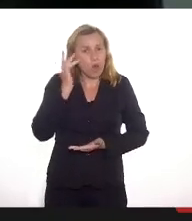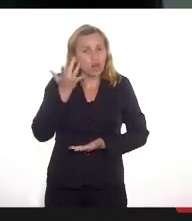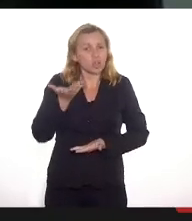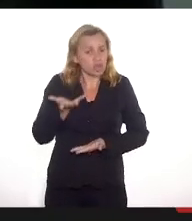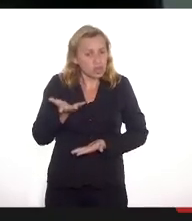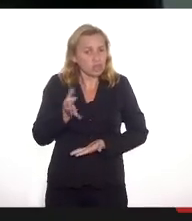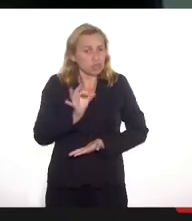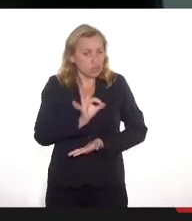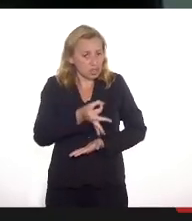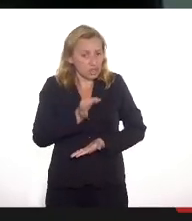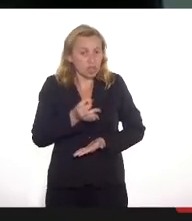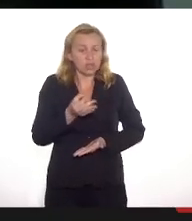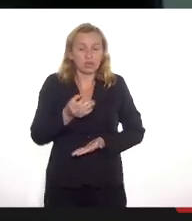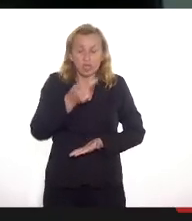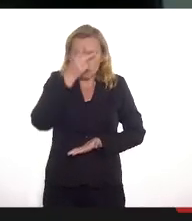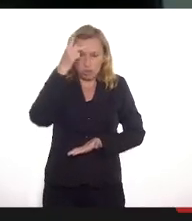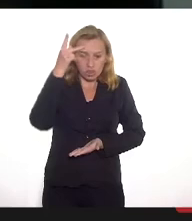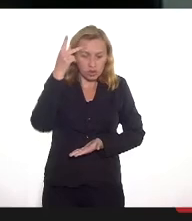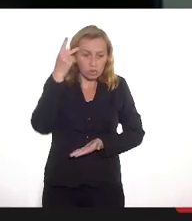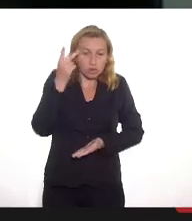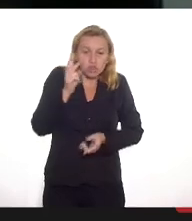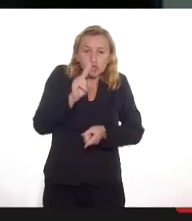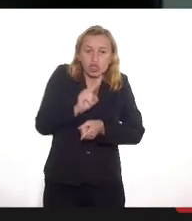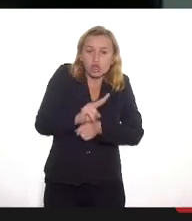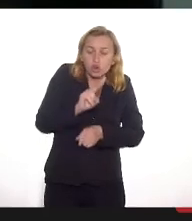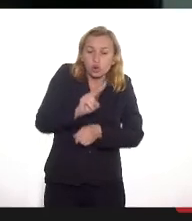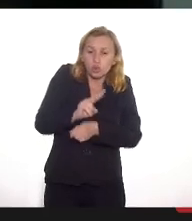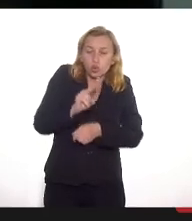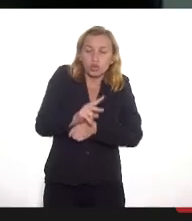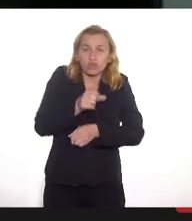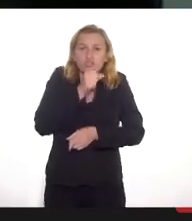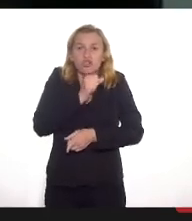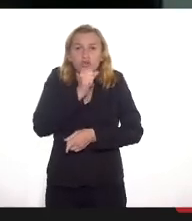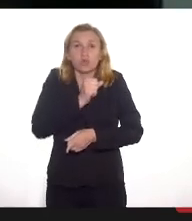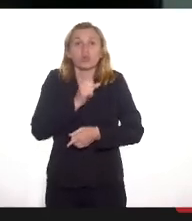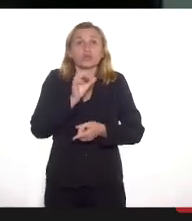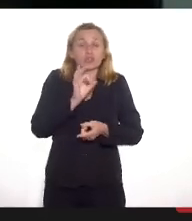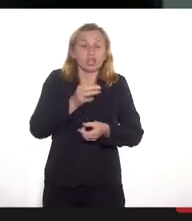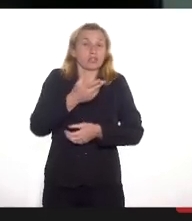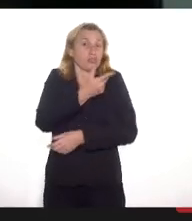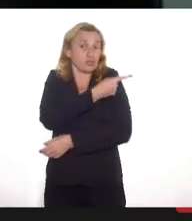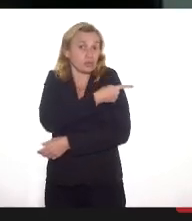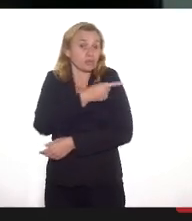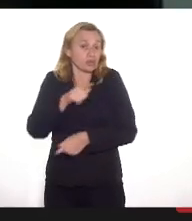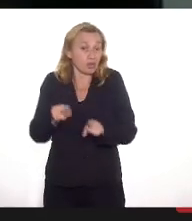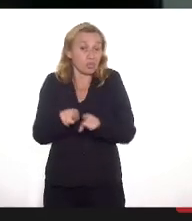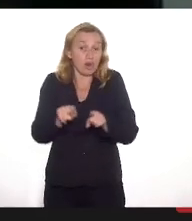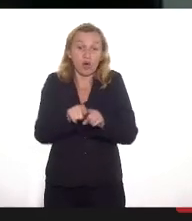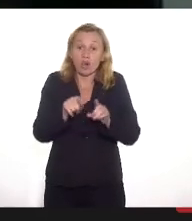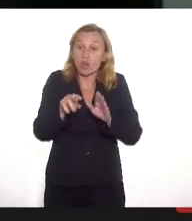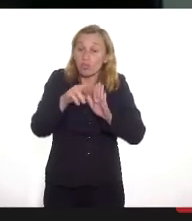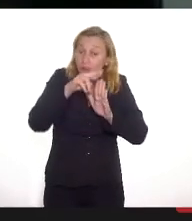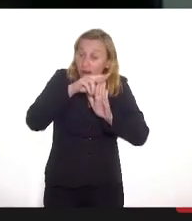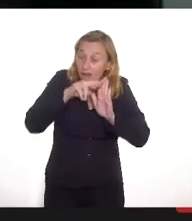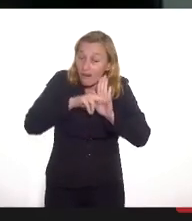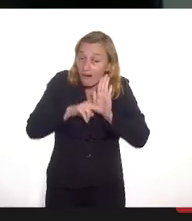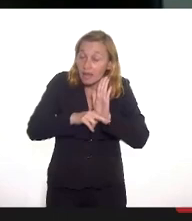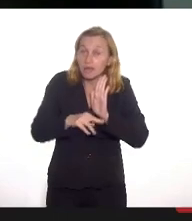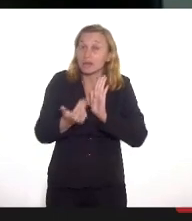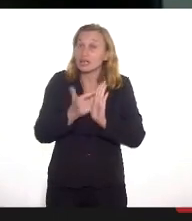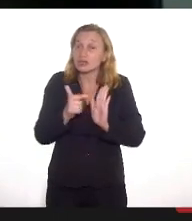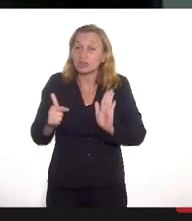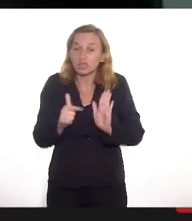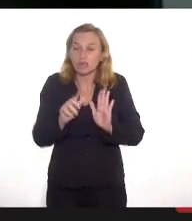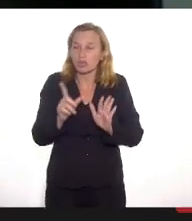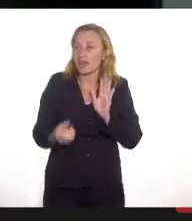razoável essa questão dos cuidadores Então o que a gente está querendo estabelecer aqui é uma conduta para que não haja né nem